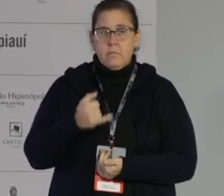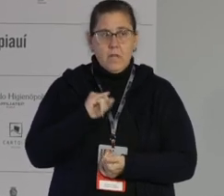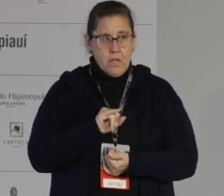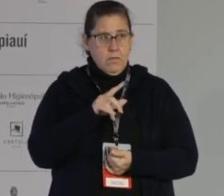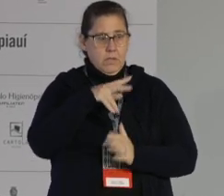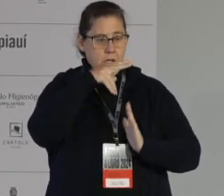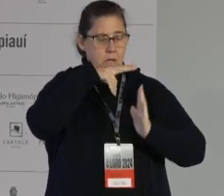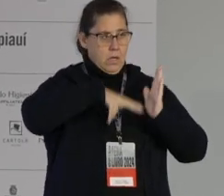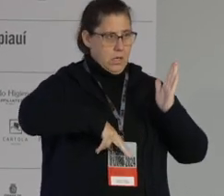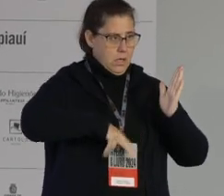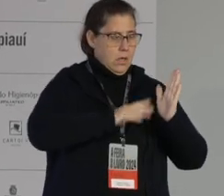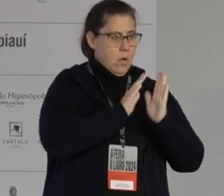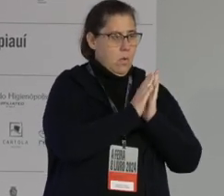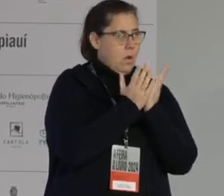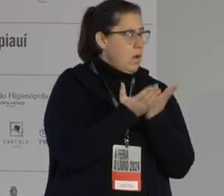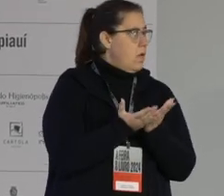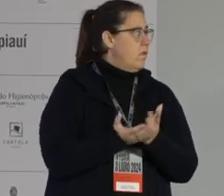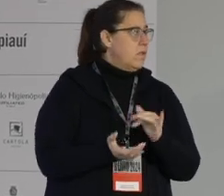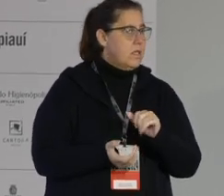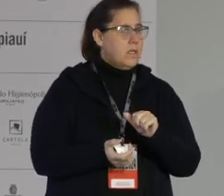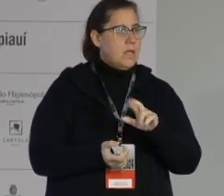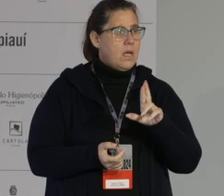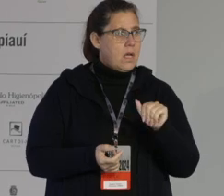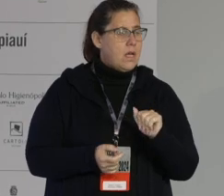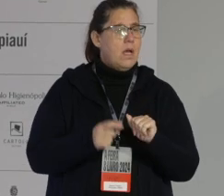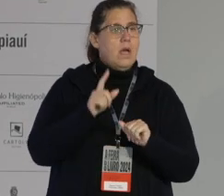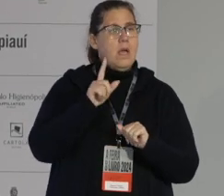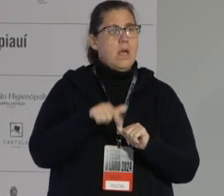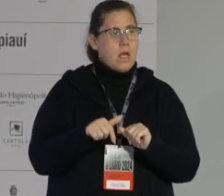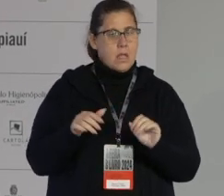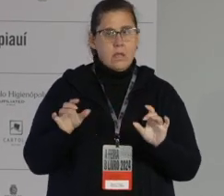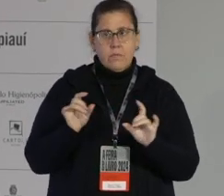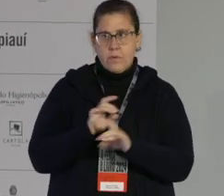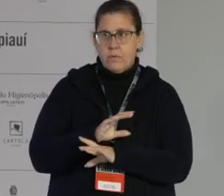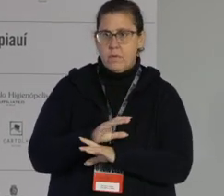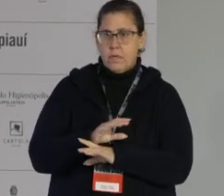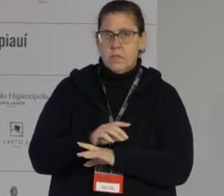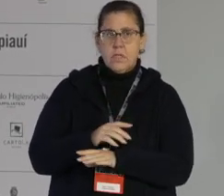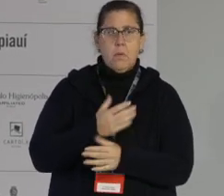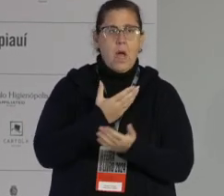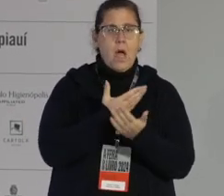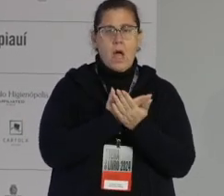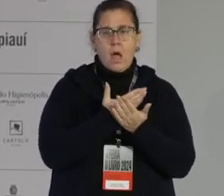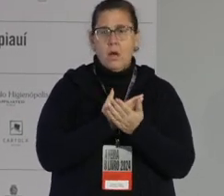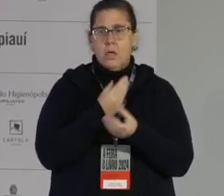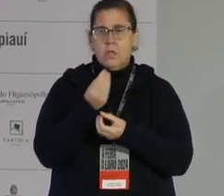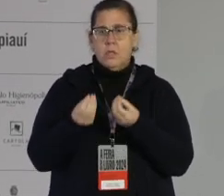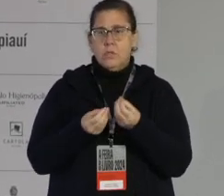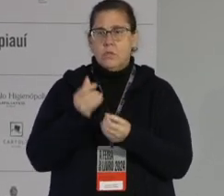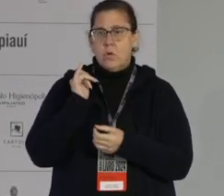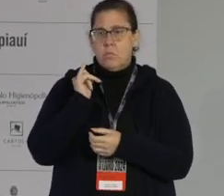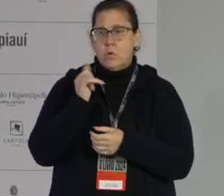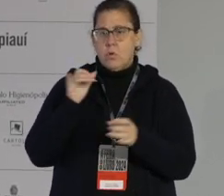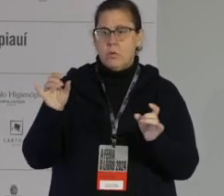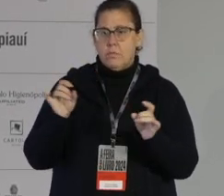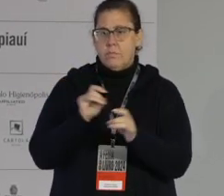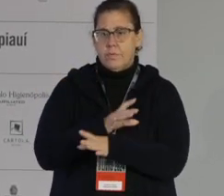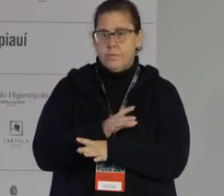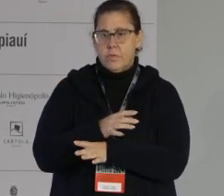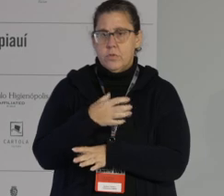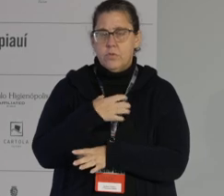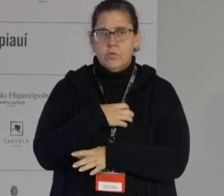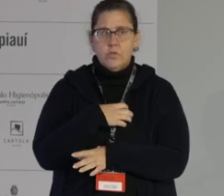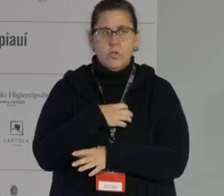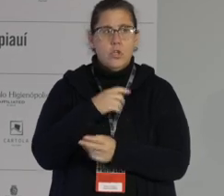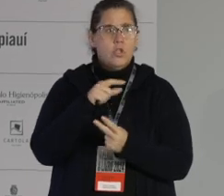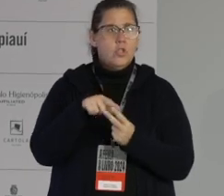da Yara, assim, esses desfechos são realmente assim pequenas aulas de como encerrar um conto de forma ambígua,